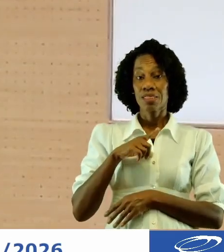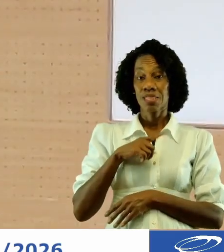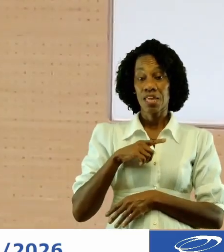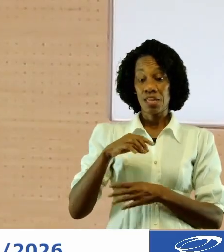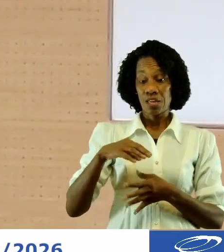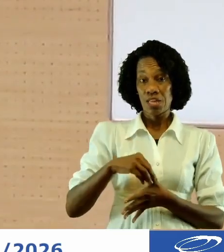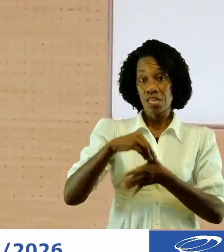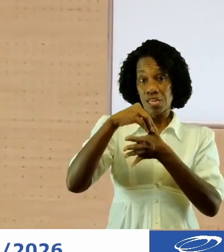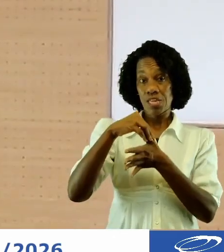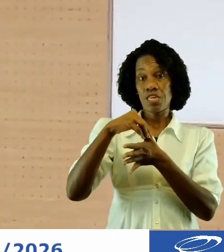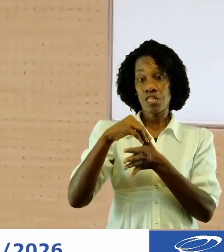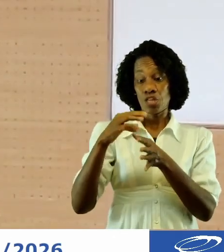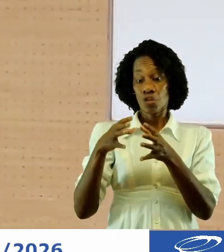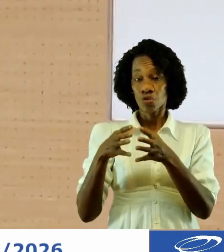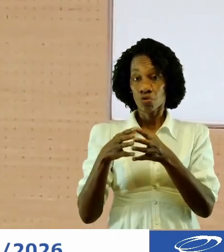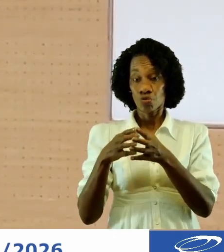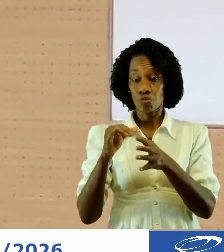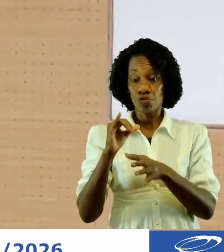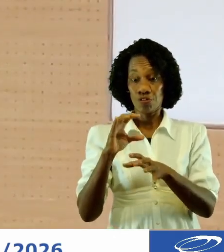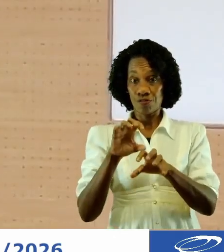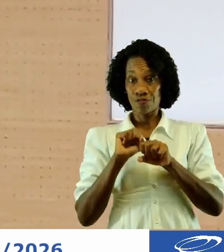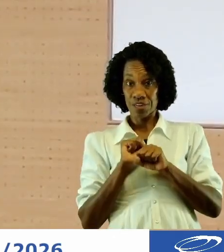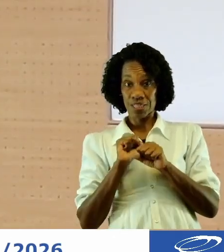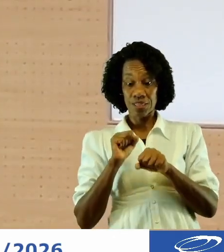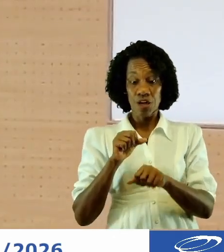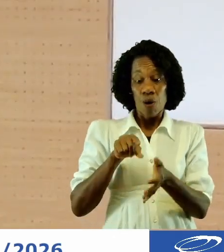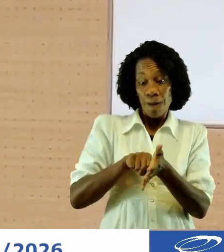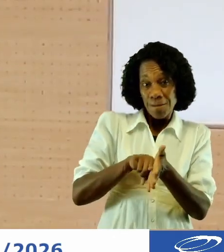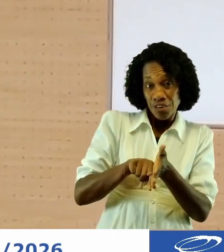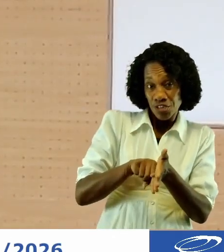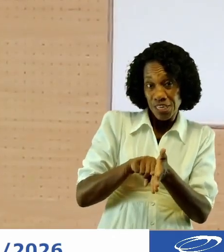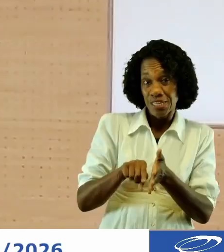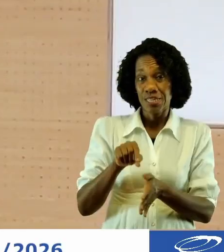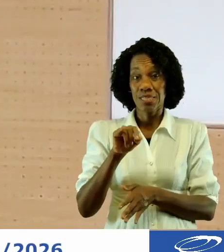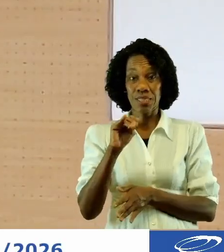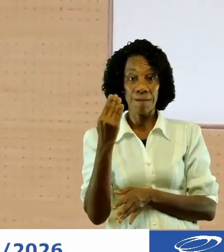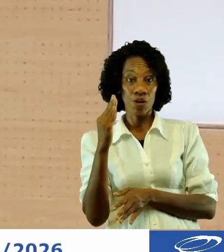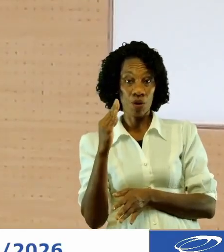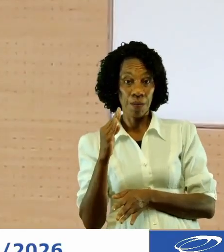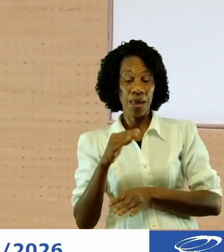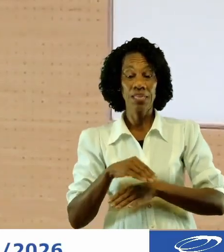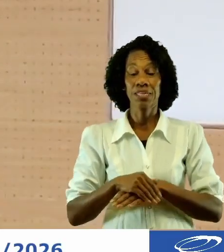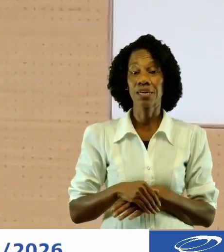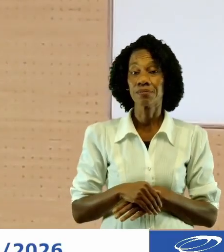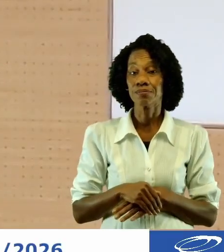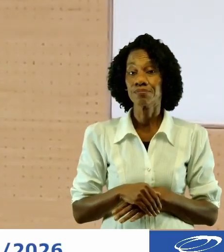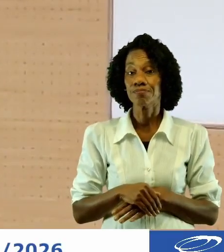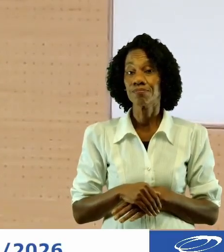de infecções nosocomiais do Instituto de Pesquisa Biomédica Agustín Pissarrier,